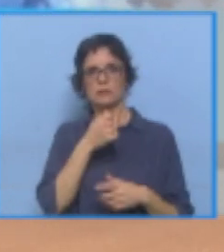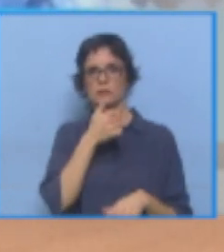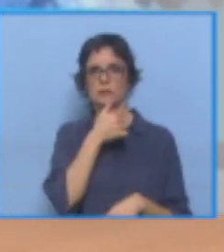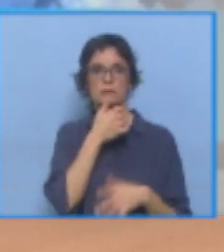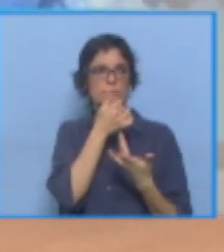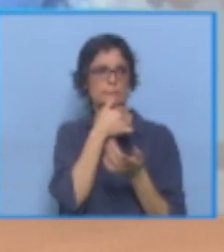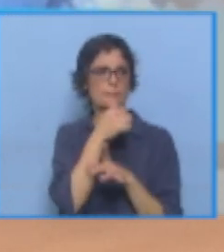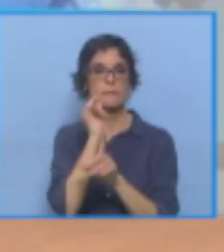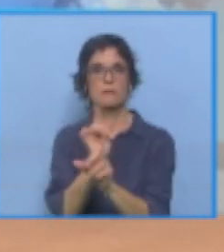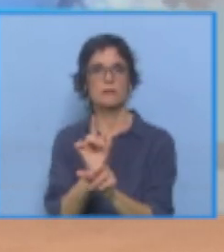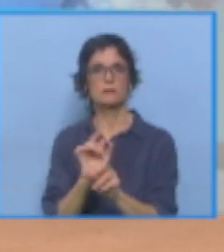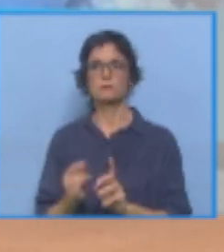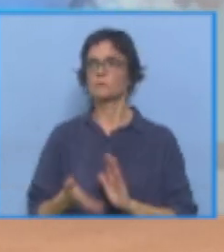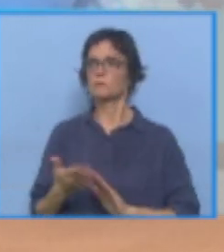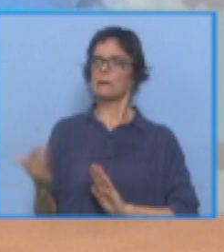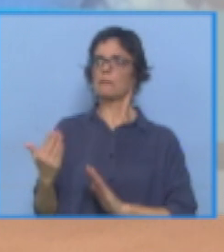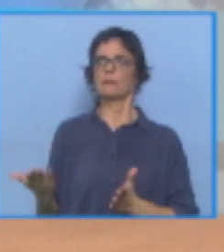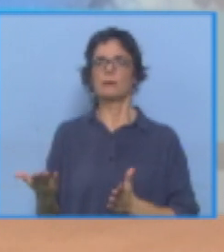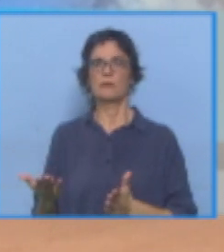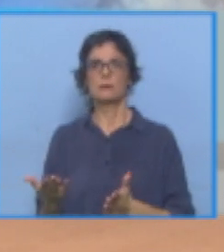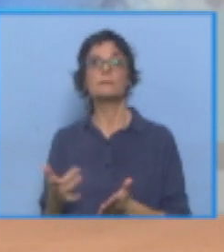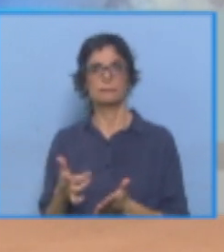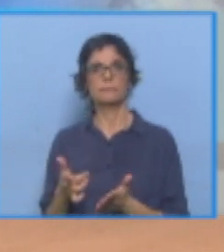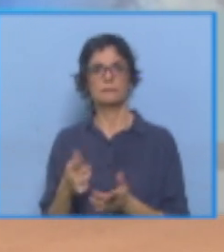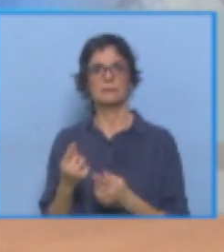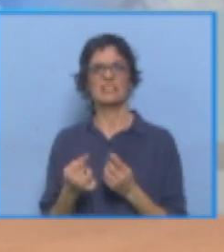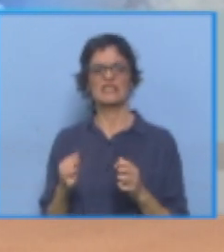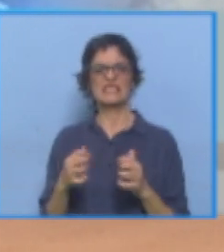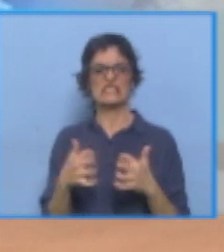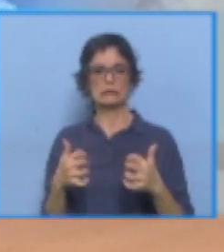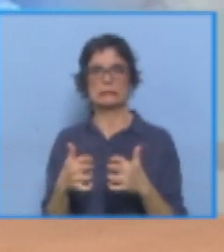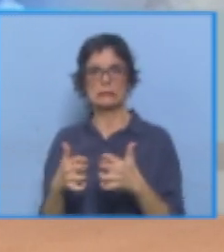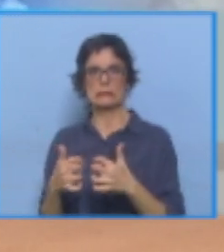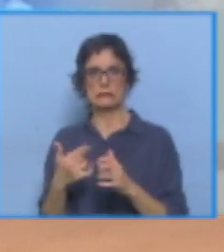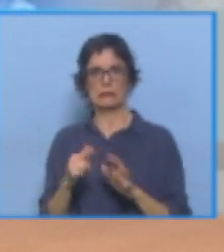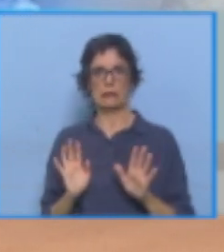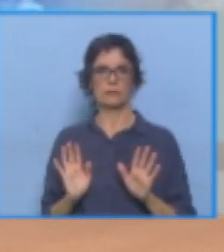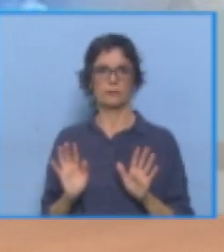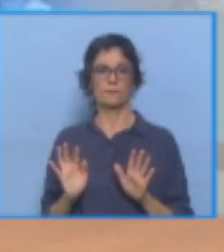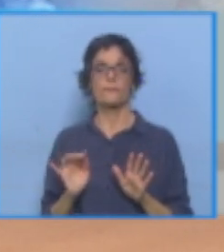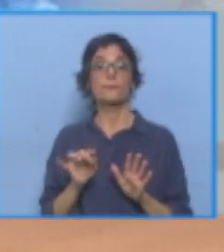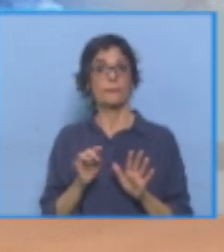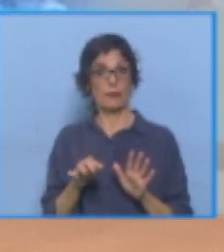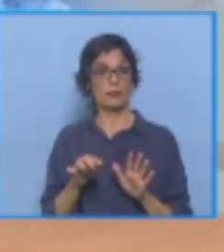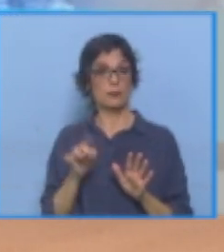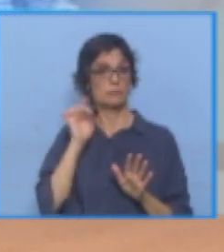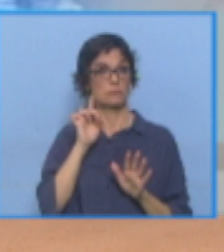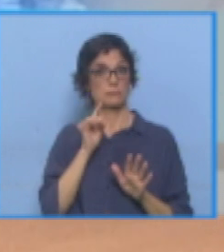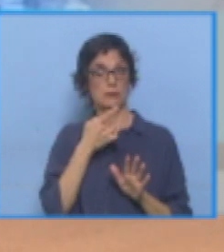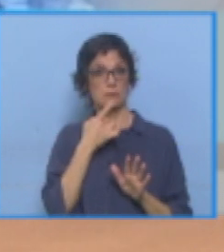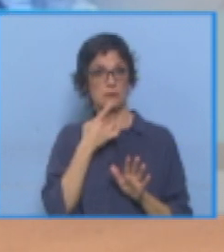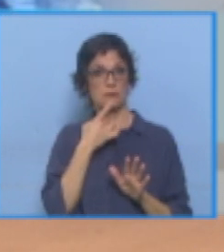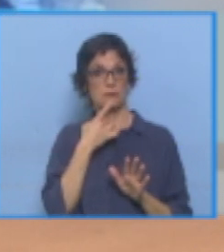e alguma incompreensão. Agora, o importante é, tendo em consideração o que se passou e os erros